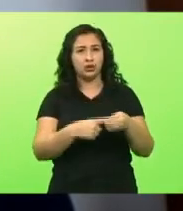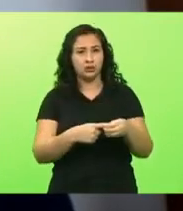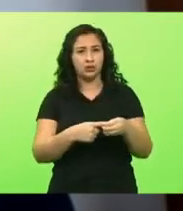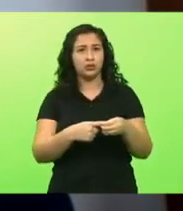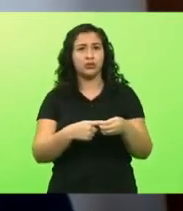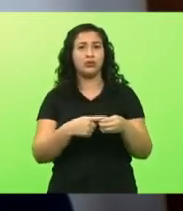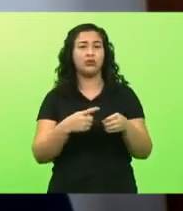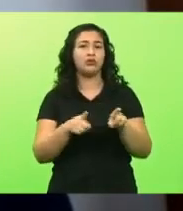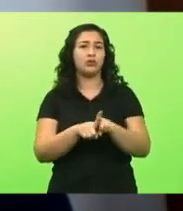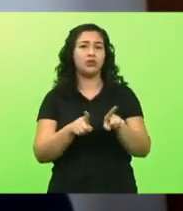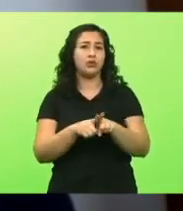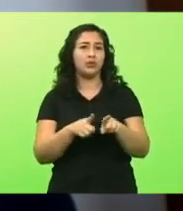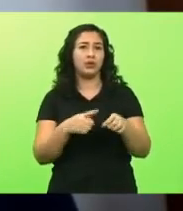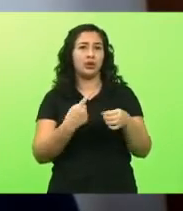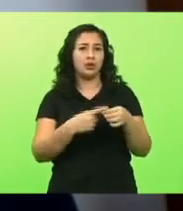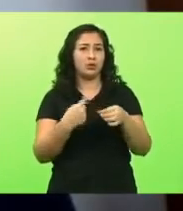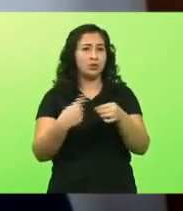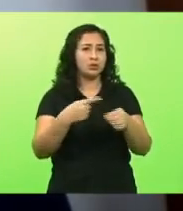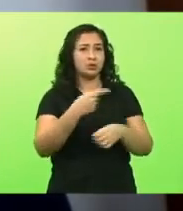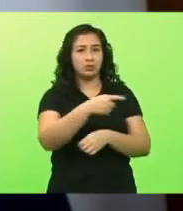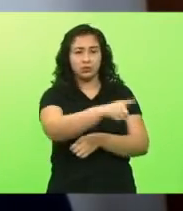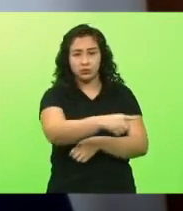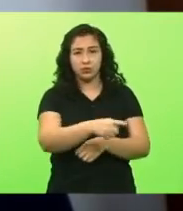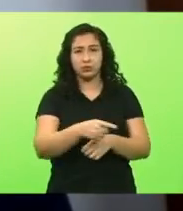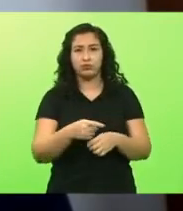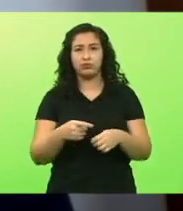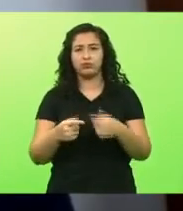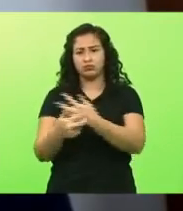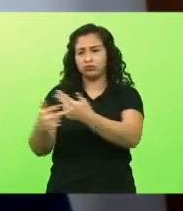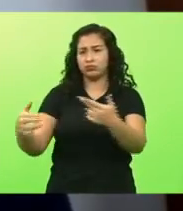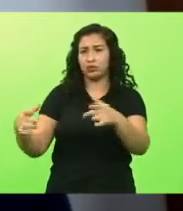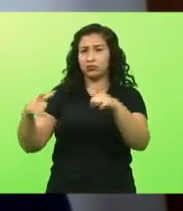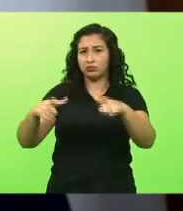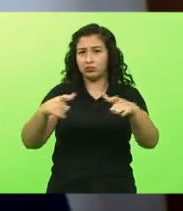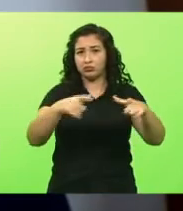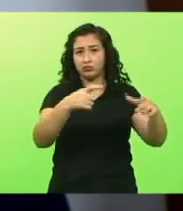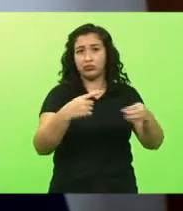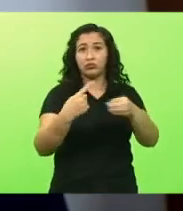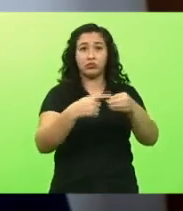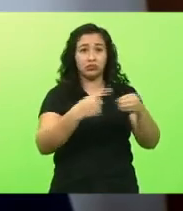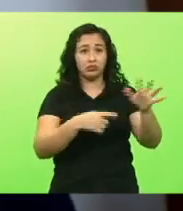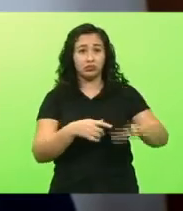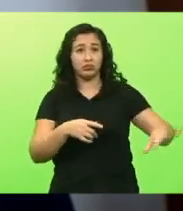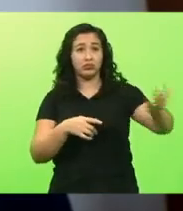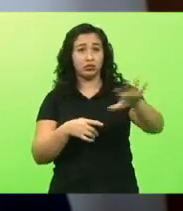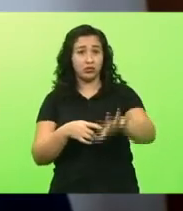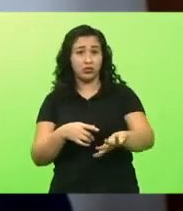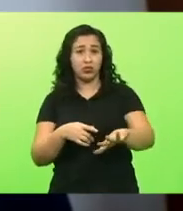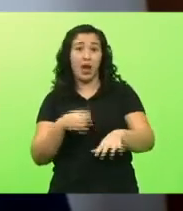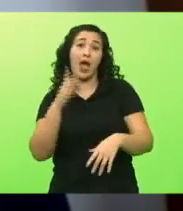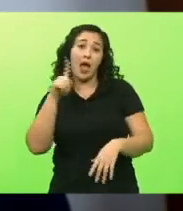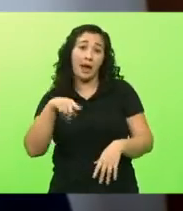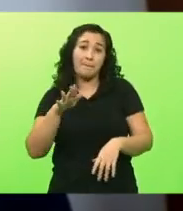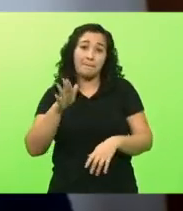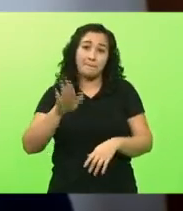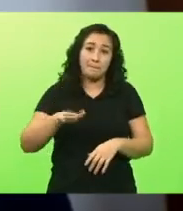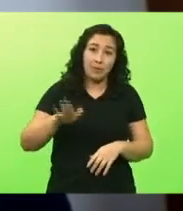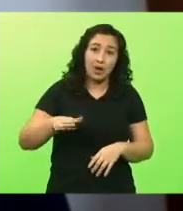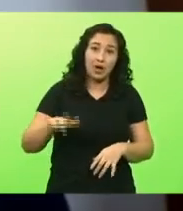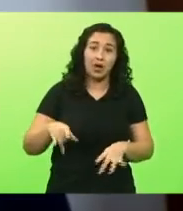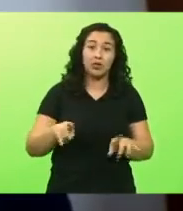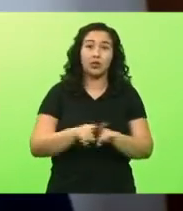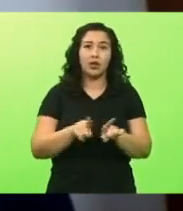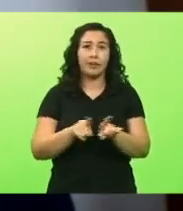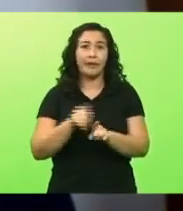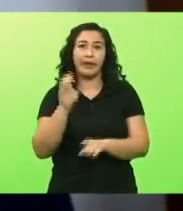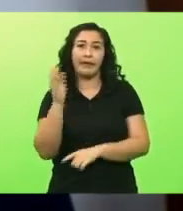intermunicipais, tem dado certo. Em várias regiões, é o método mais barato e o método mais